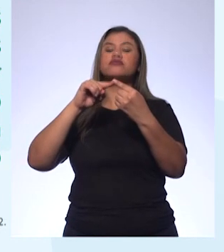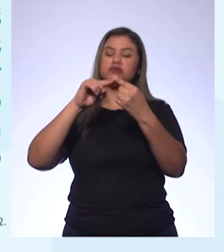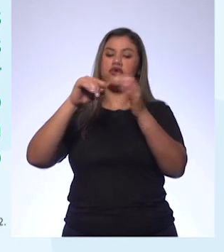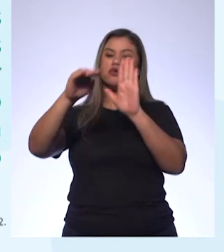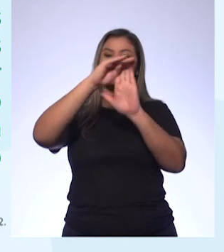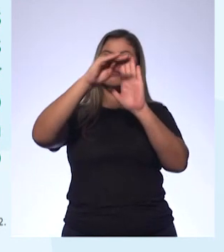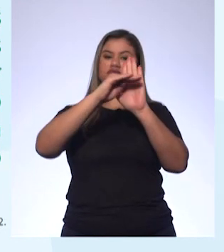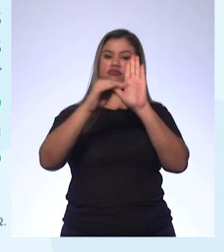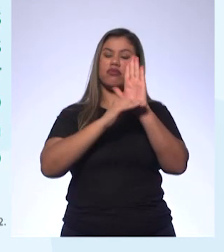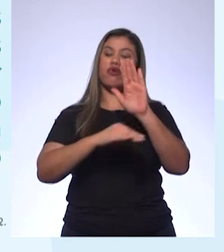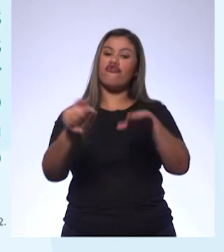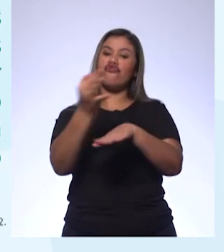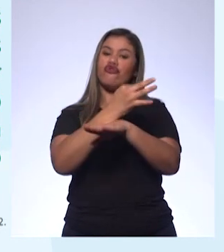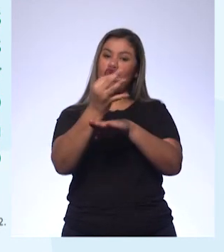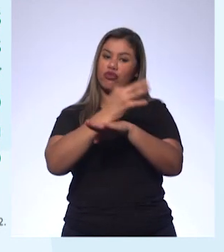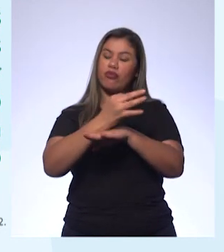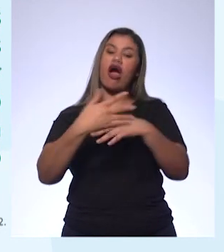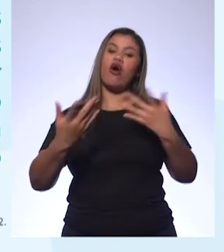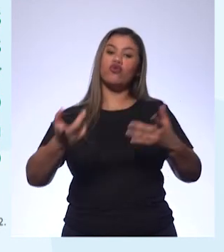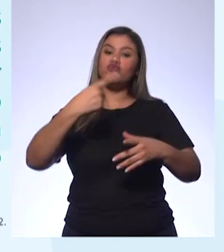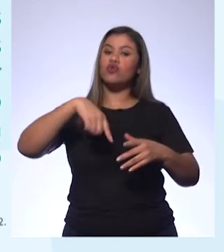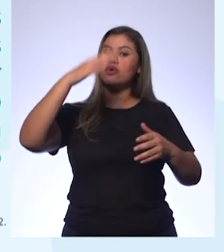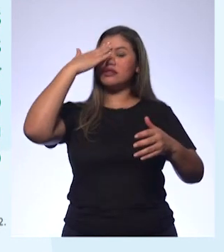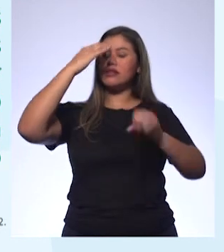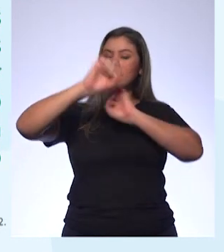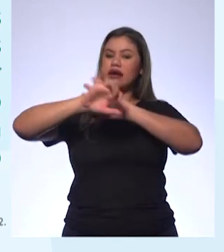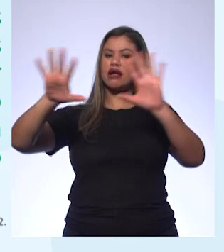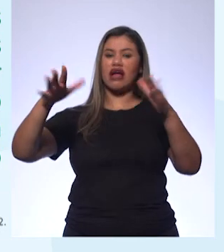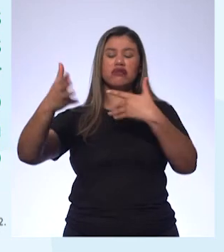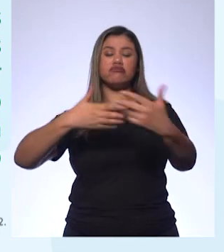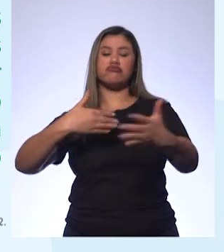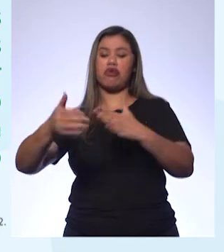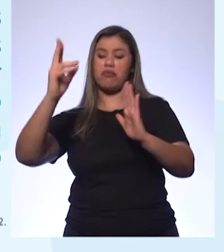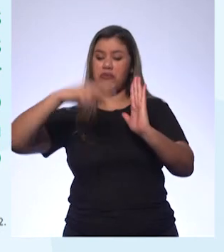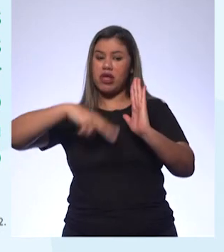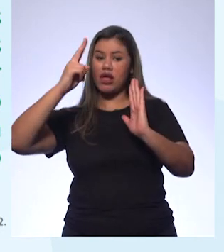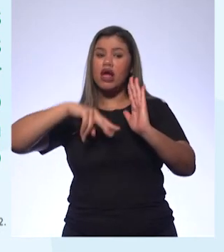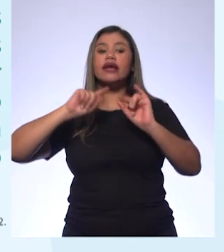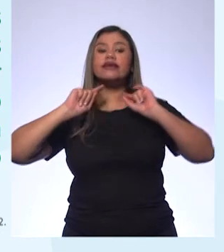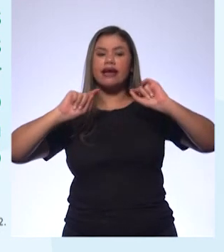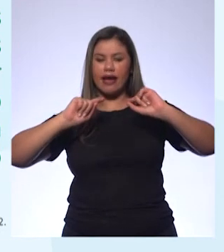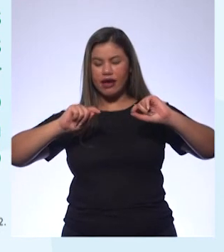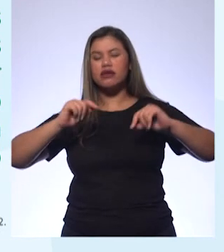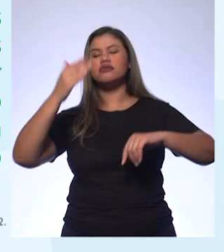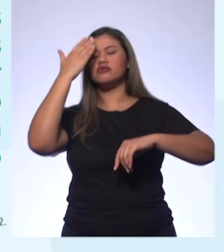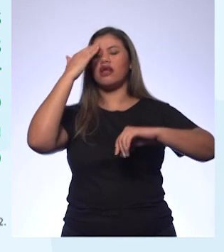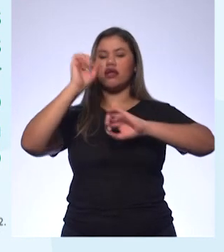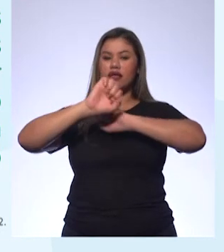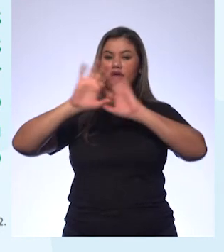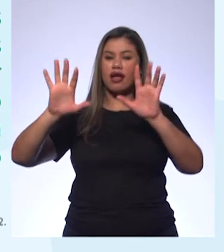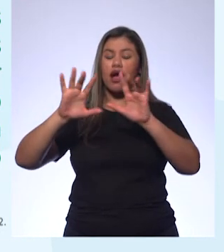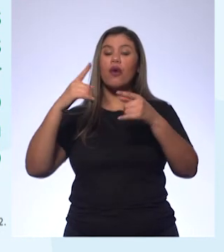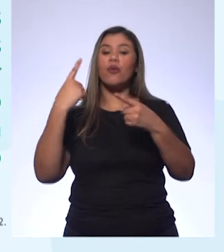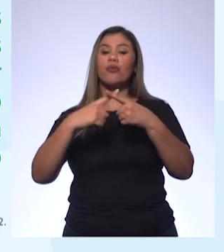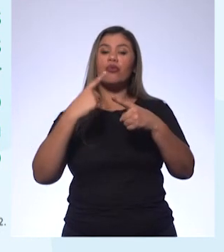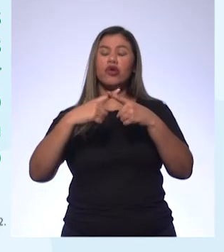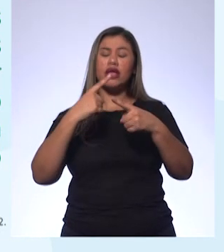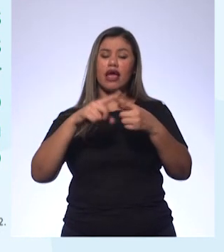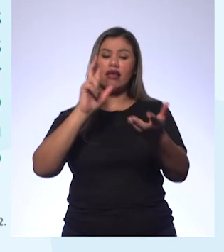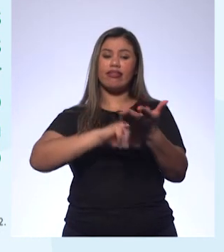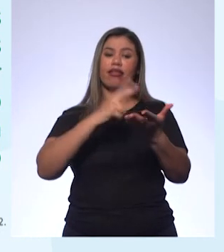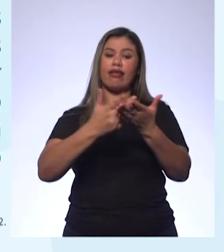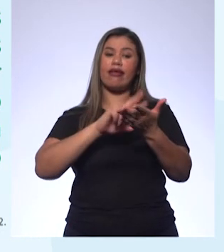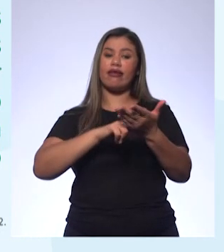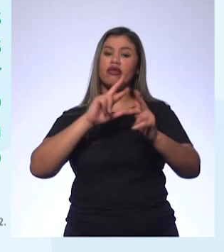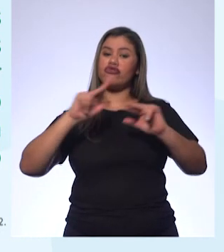seguindo a norma padrão. Todos têm que entender, independente de quem leia, né? Para que não haja o quê? Possibilidade de interpretações diferentes